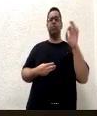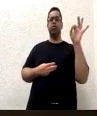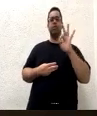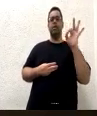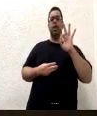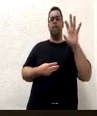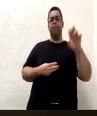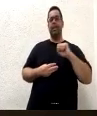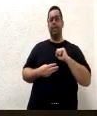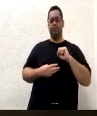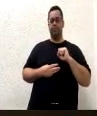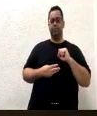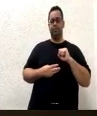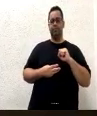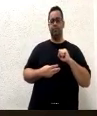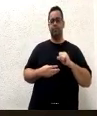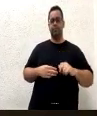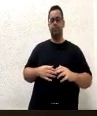crescendo.